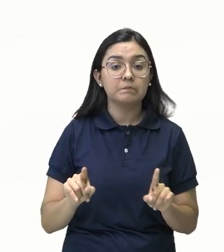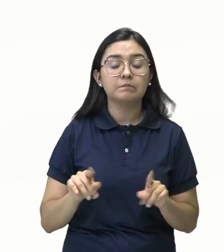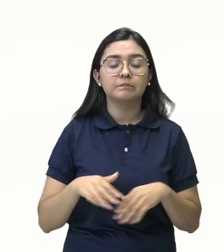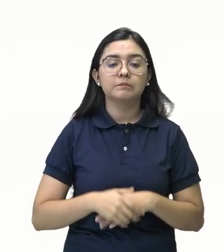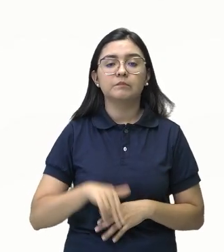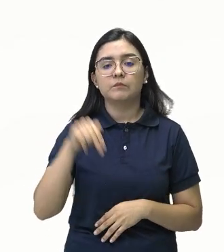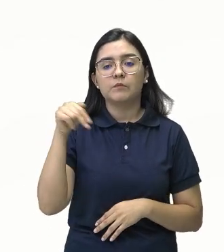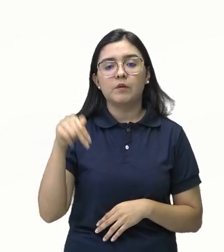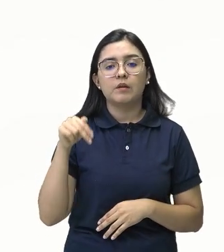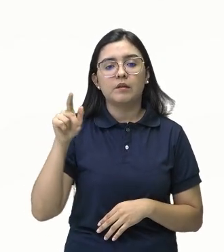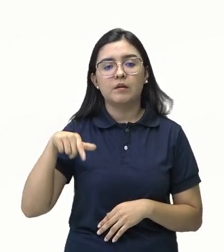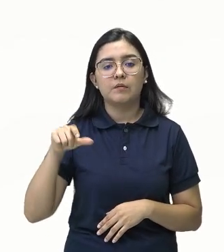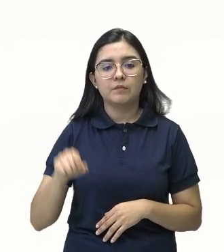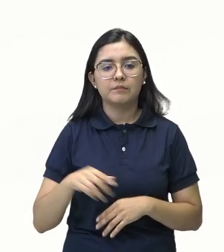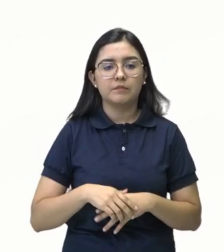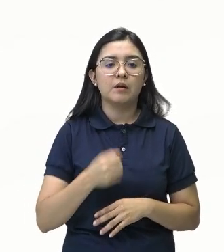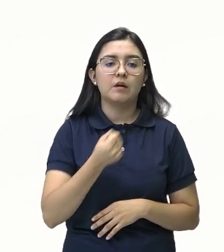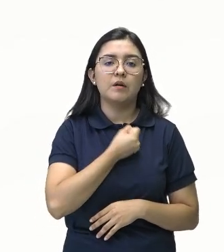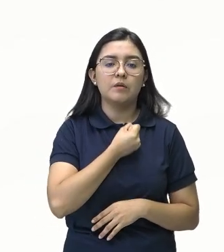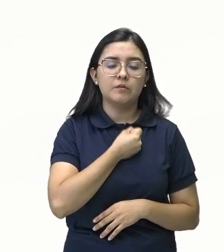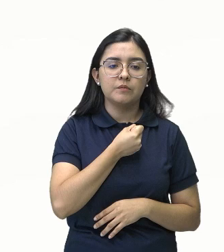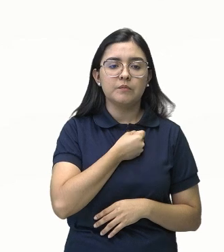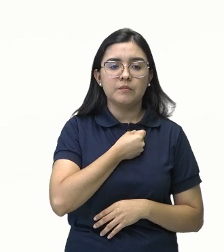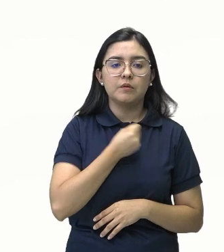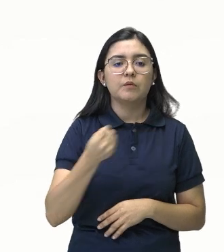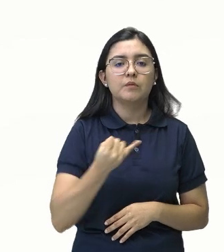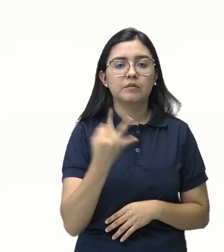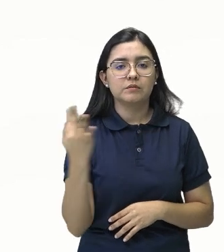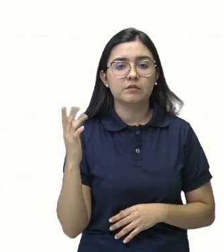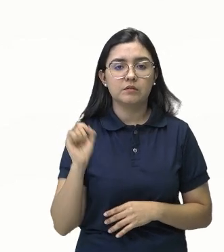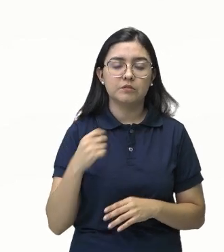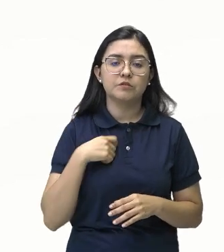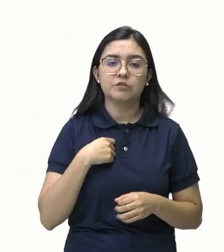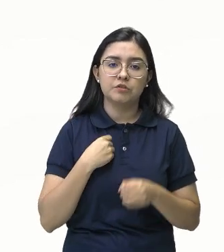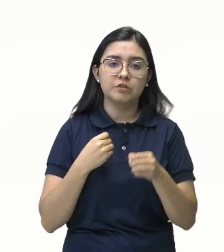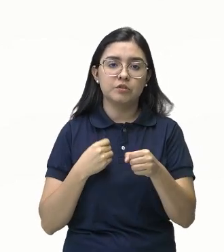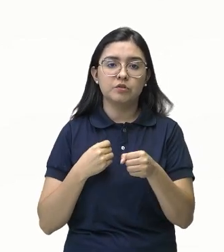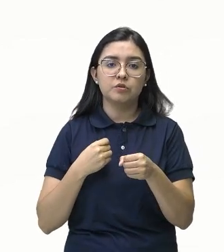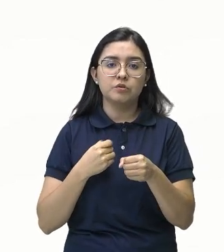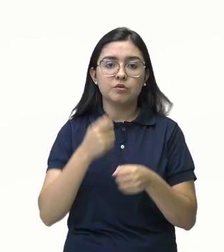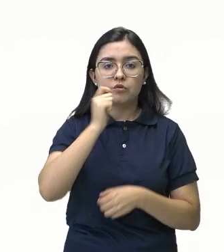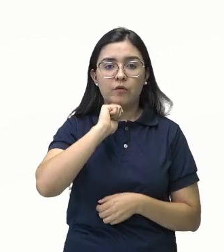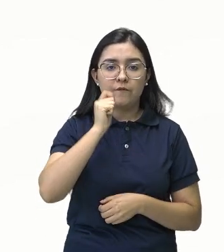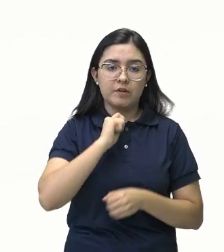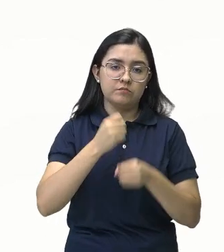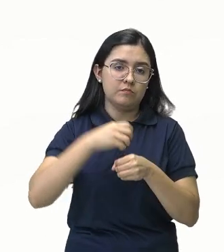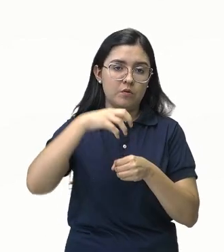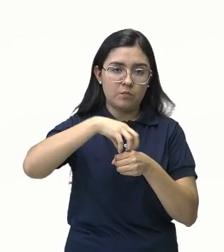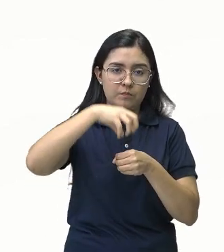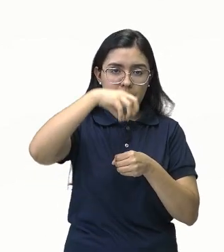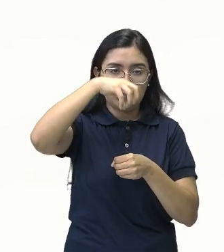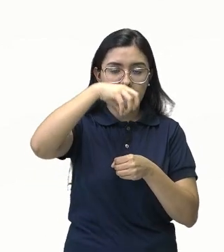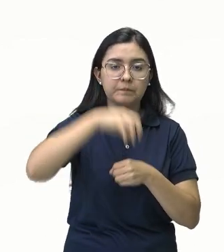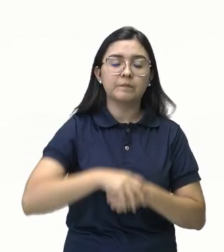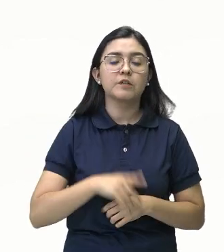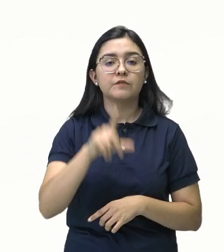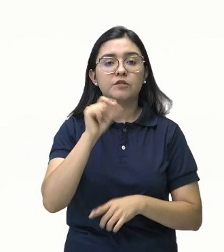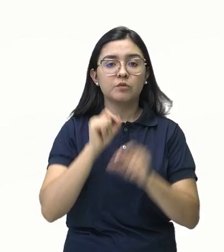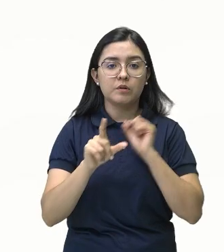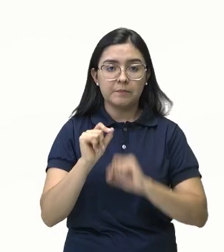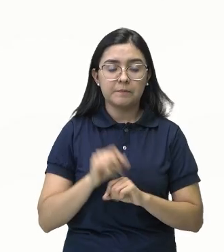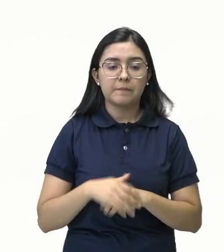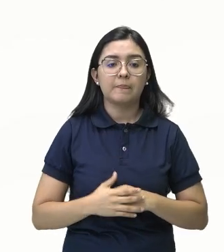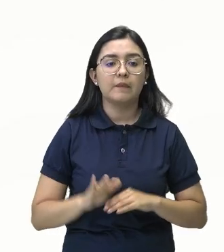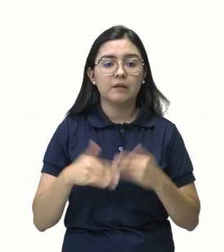nosso N é o nosso número de bolas, né? É o que a gente vai selecionar.